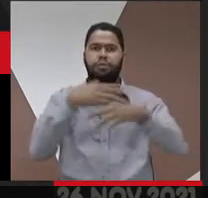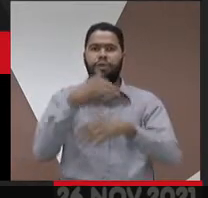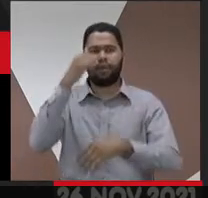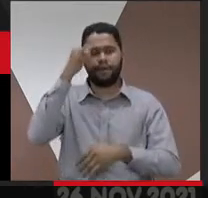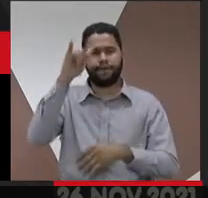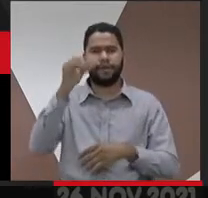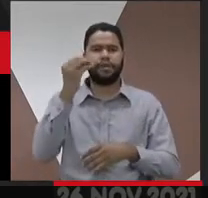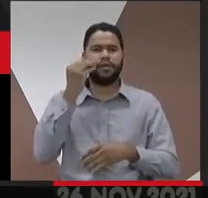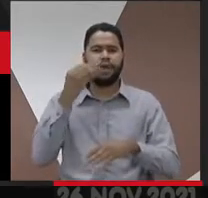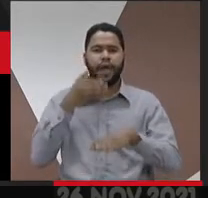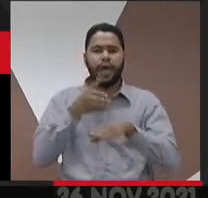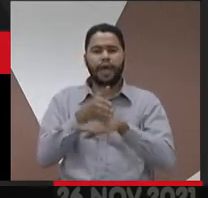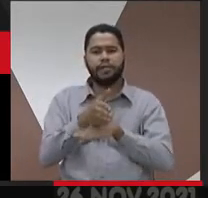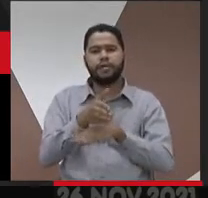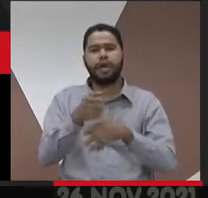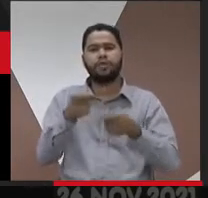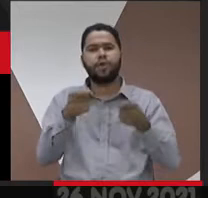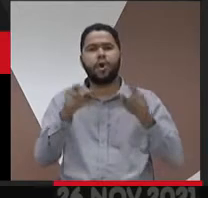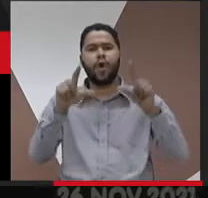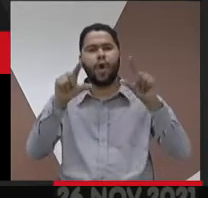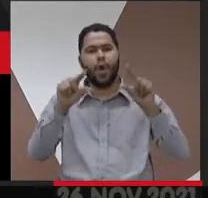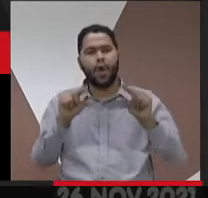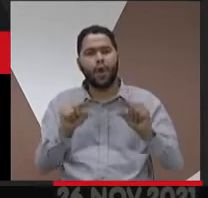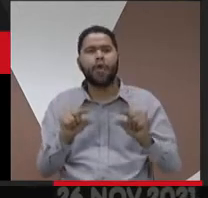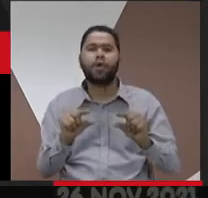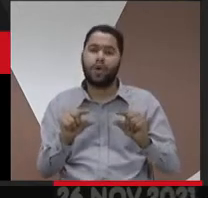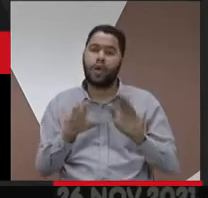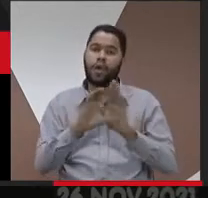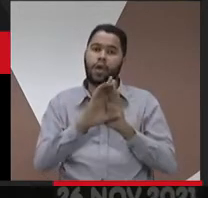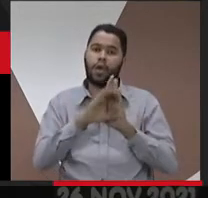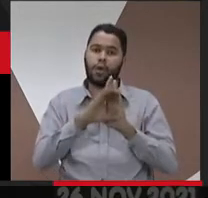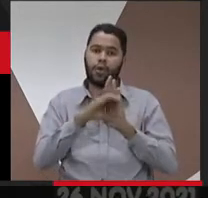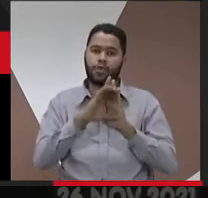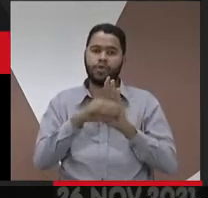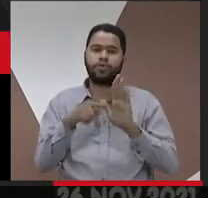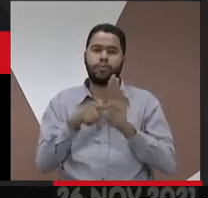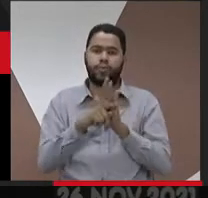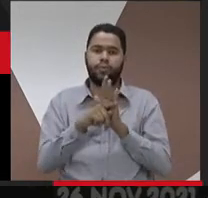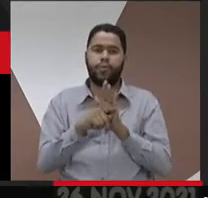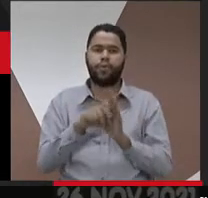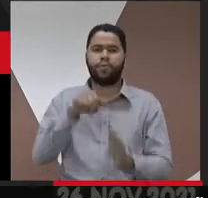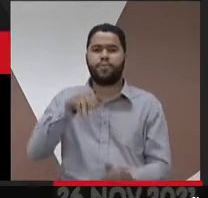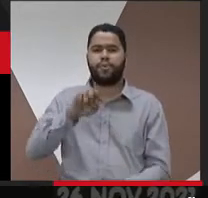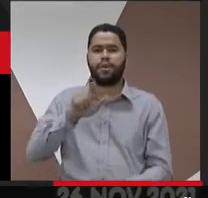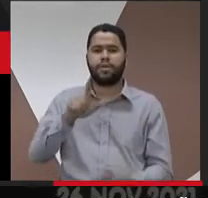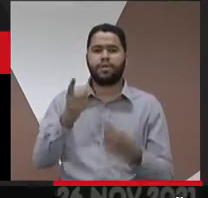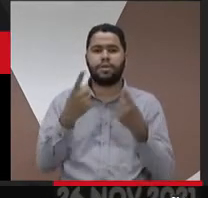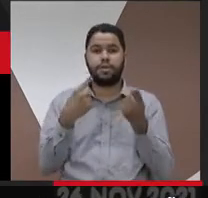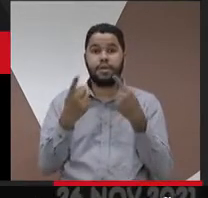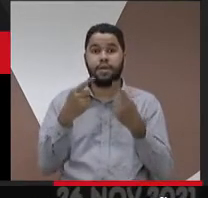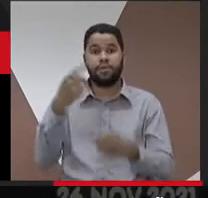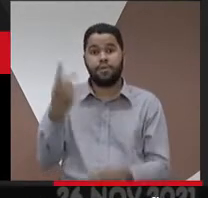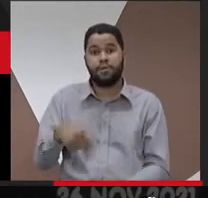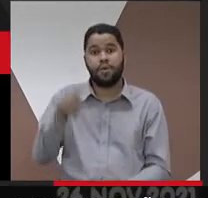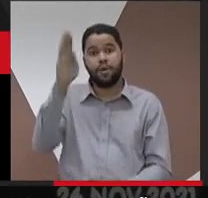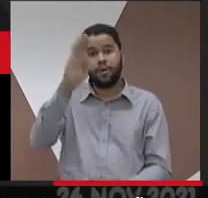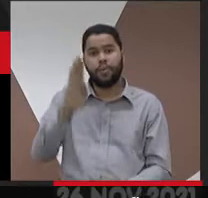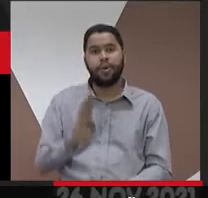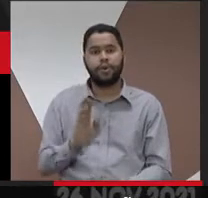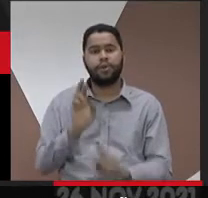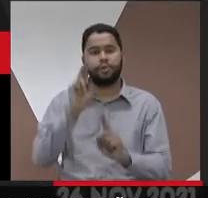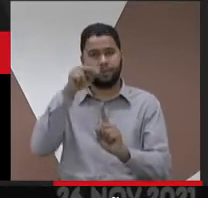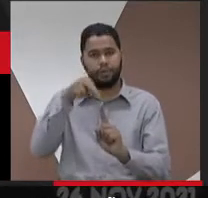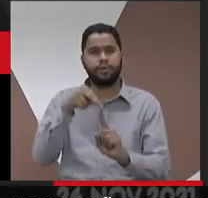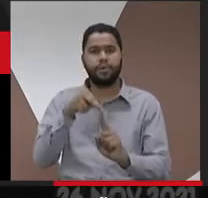com acessos controlados, né? Isso é um conceito de rodoanel. No Brasil, uma referência, né, é